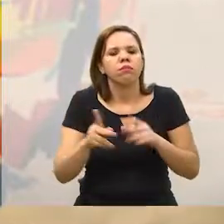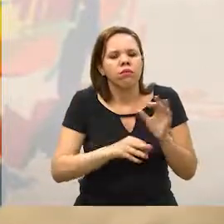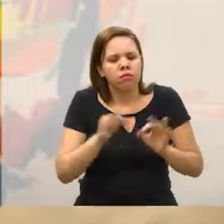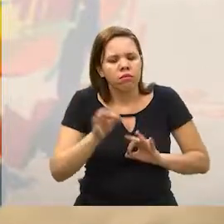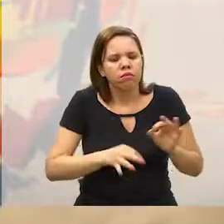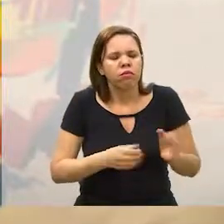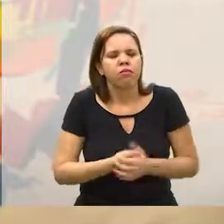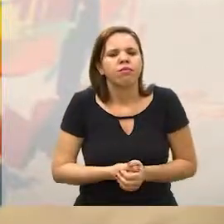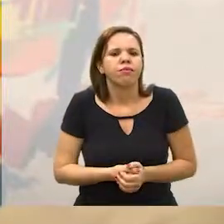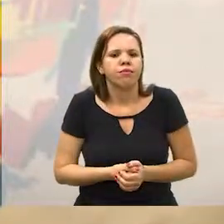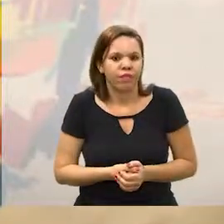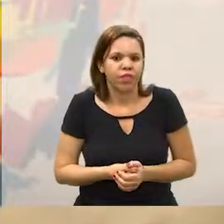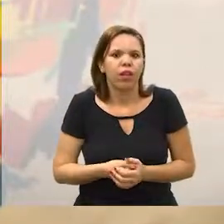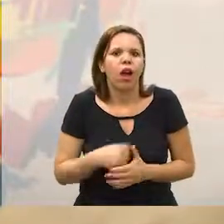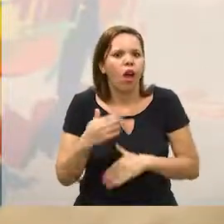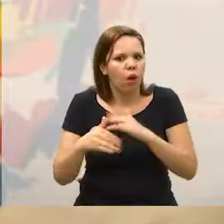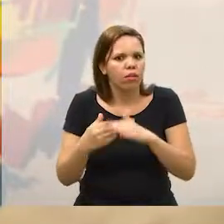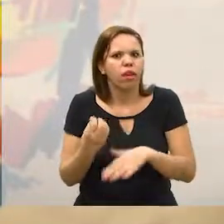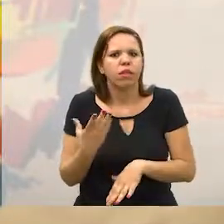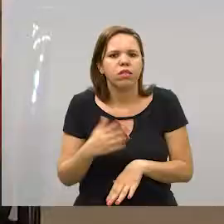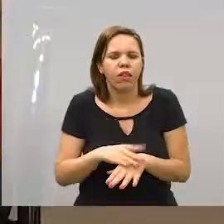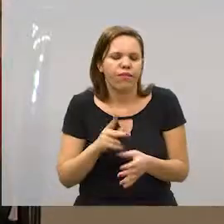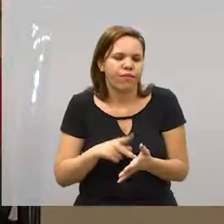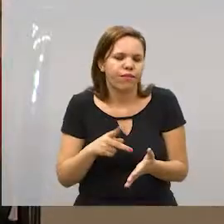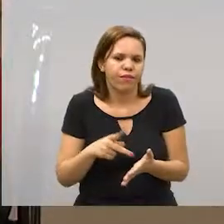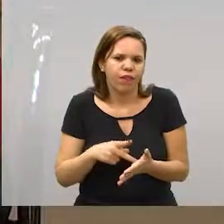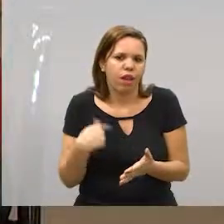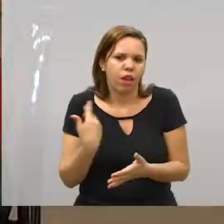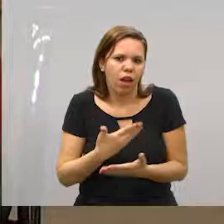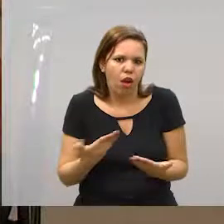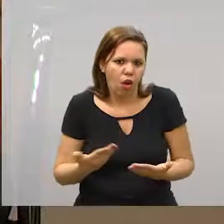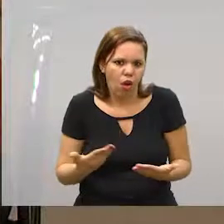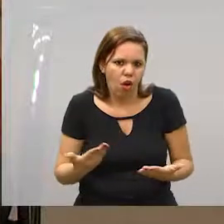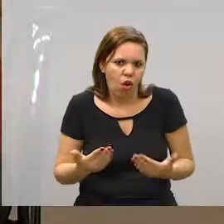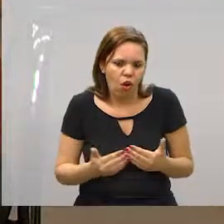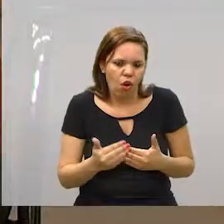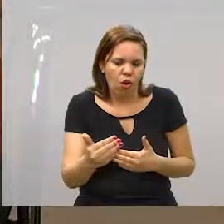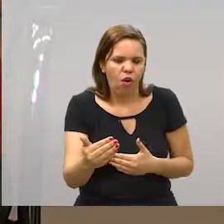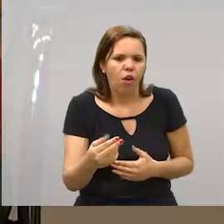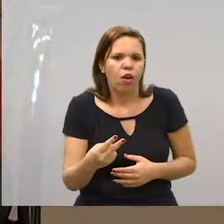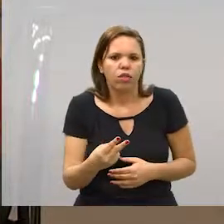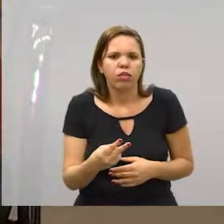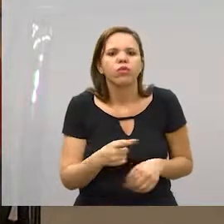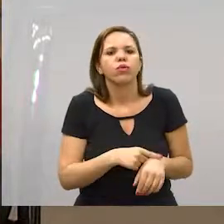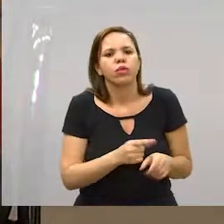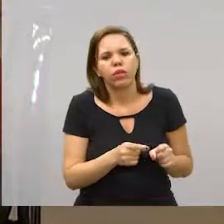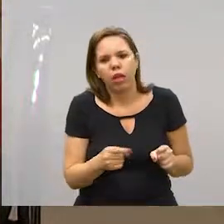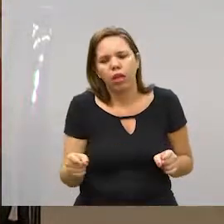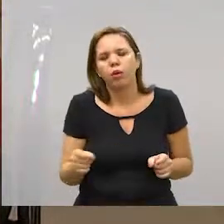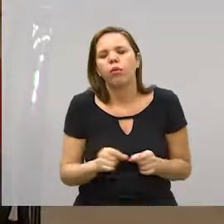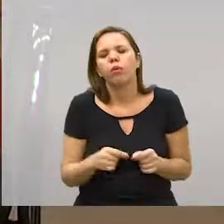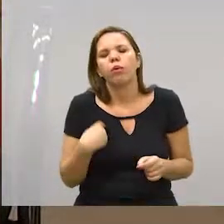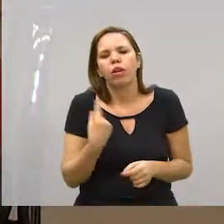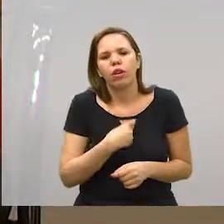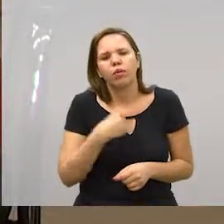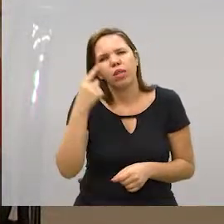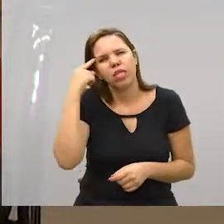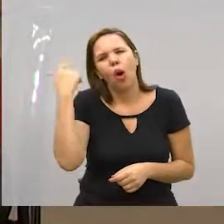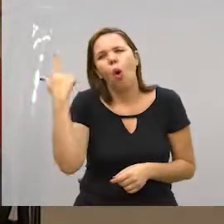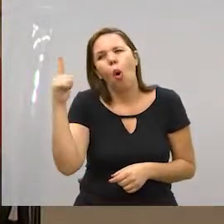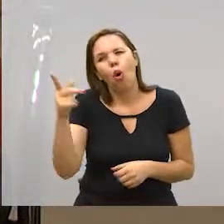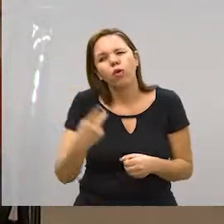qualidade, né, do projeto, a coisa vai, né? Então, na verdade, a gente agora que está partindo por uma segunda etapa, que é